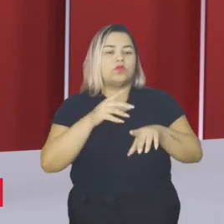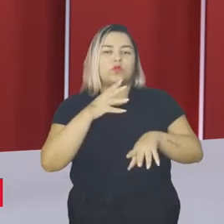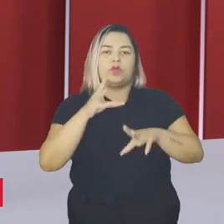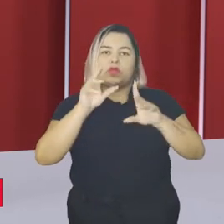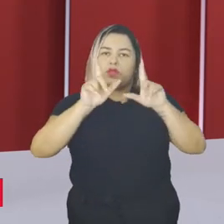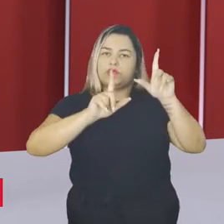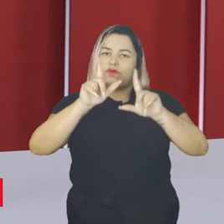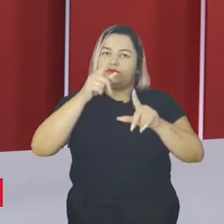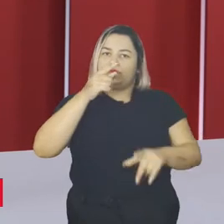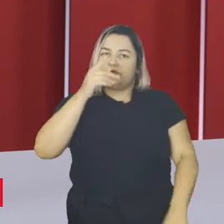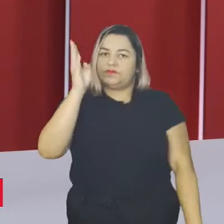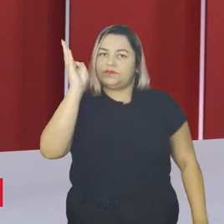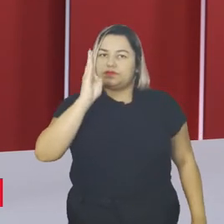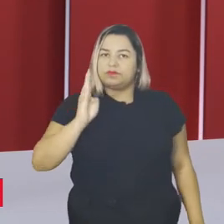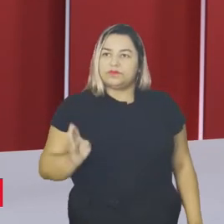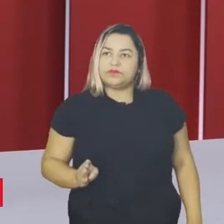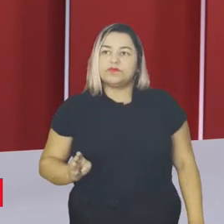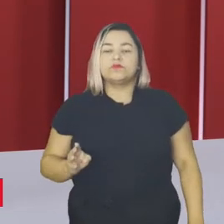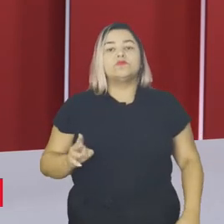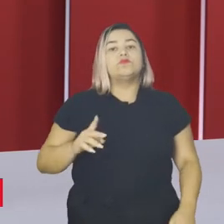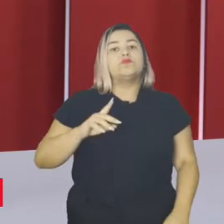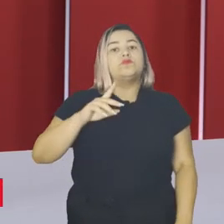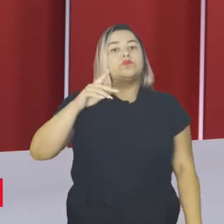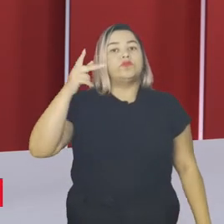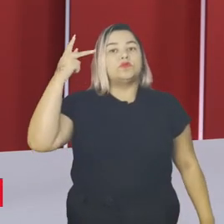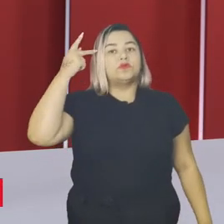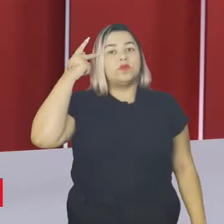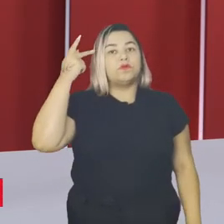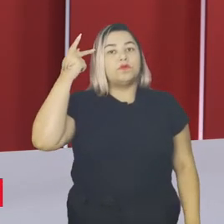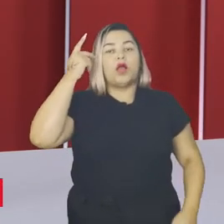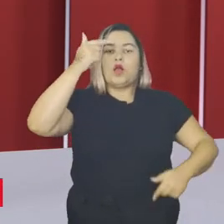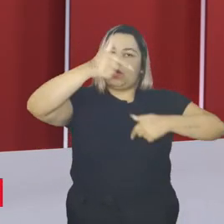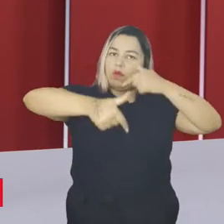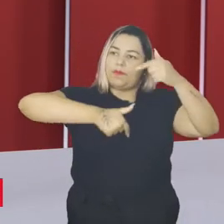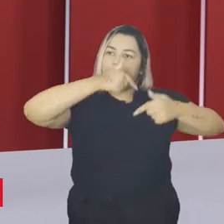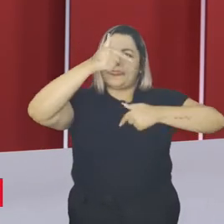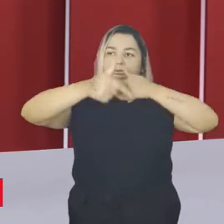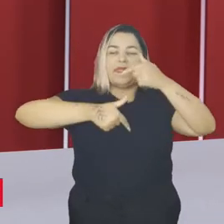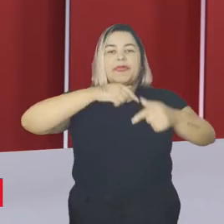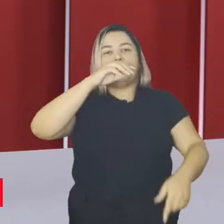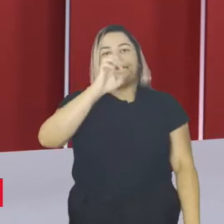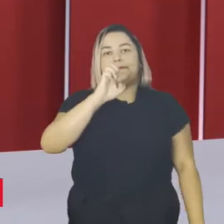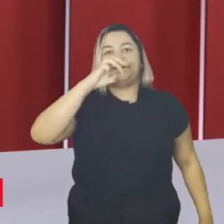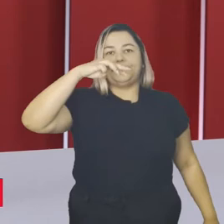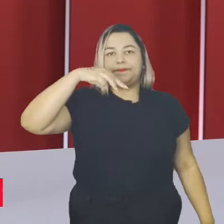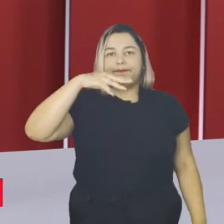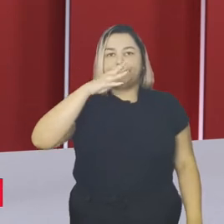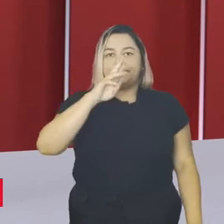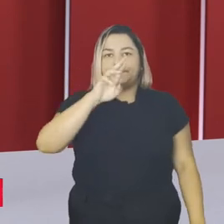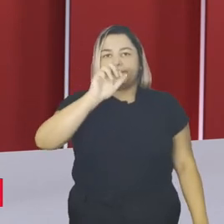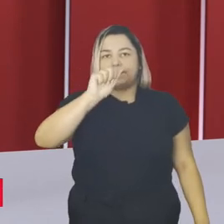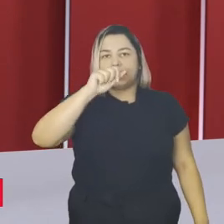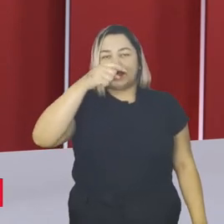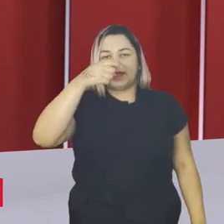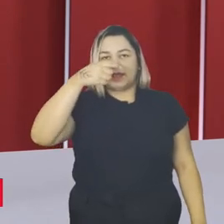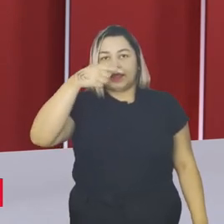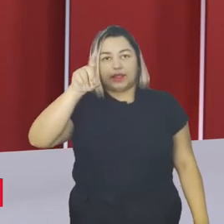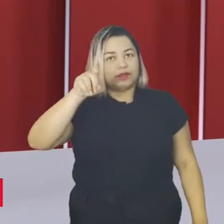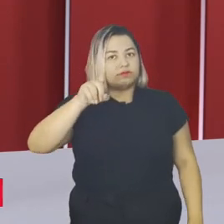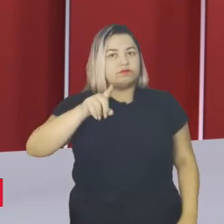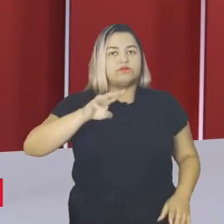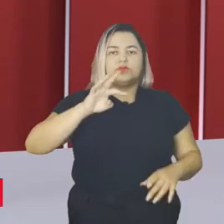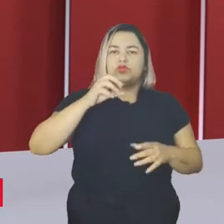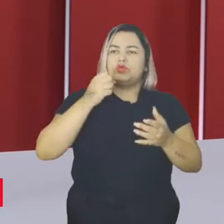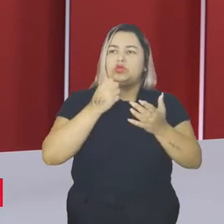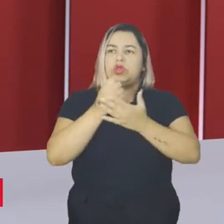Brasil, nossos companheiros lá de São José dos Campos, né? Os trabalhadores da Embraer. Teto de gastos nunca mais.